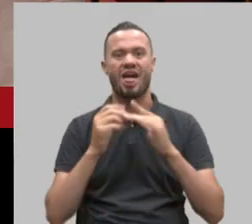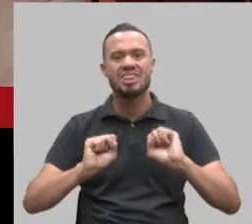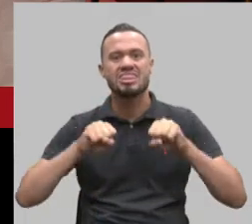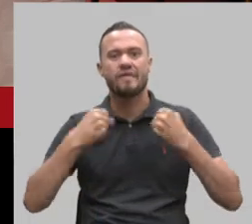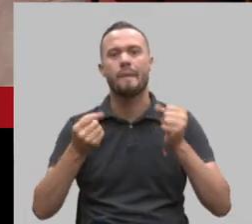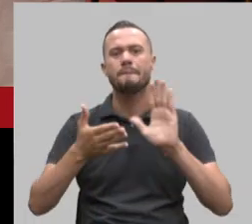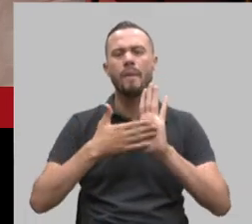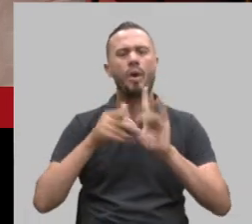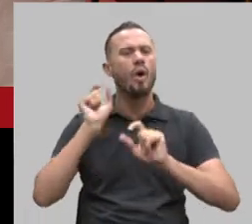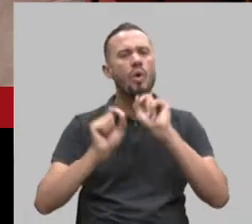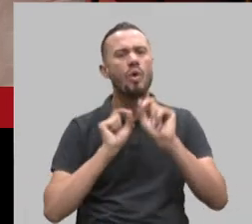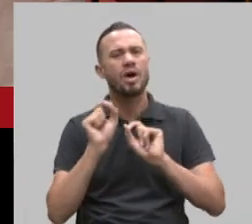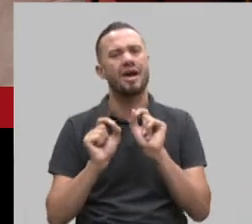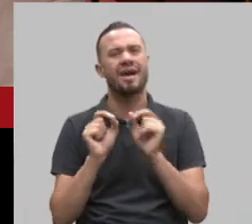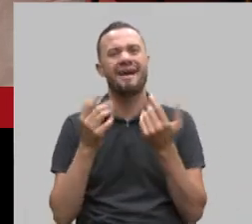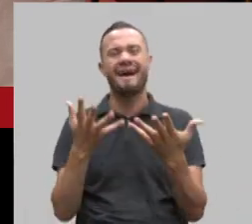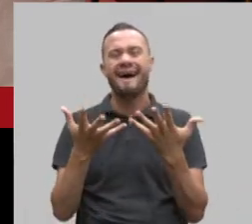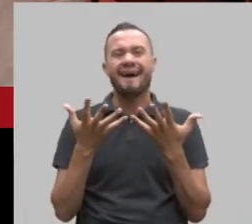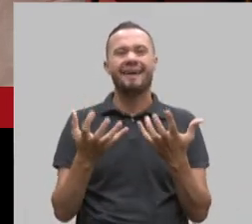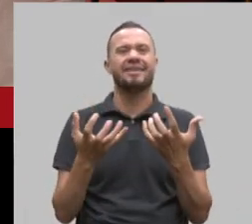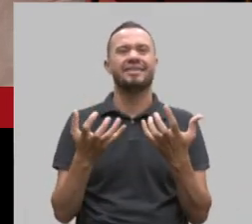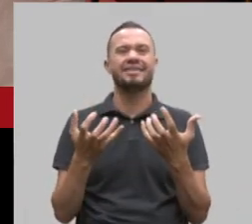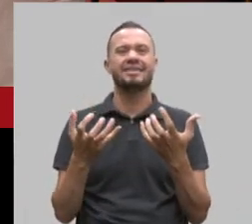juventude não seja mais e